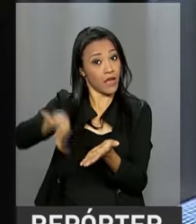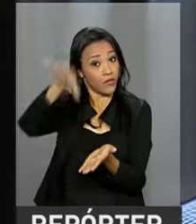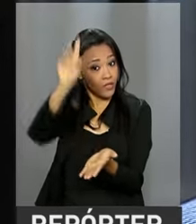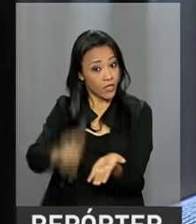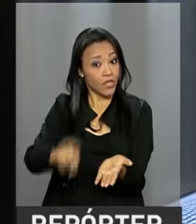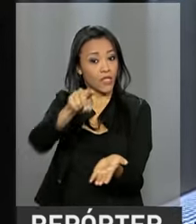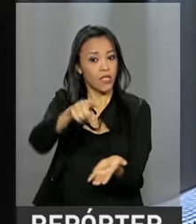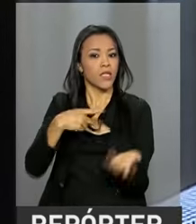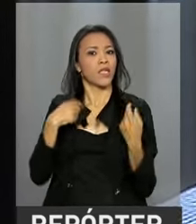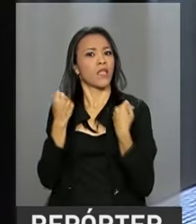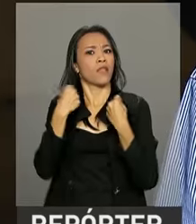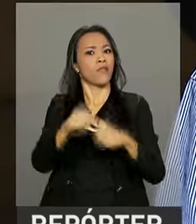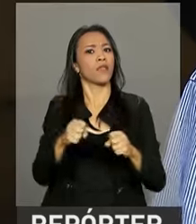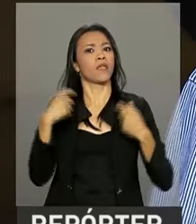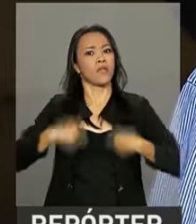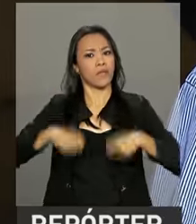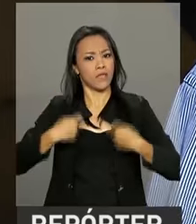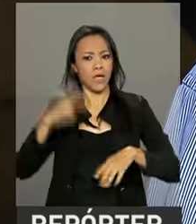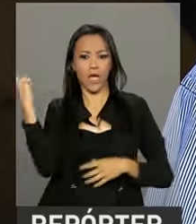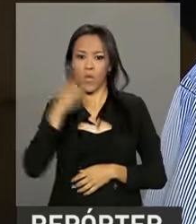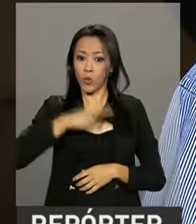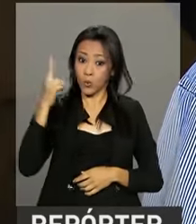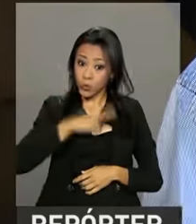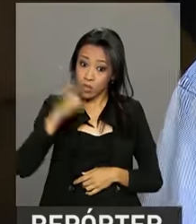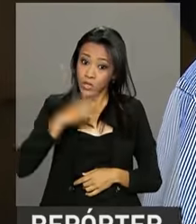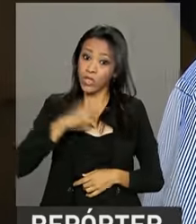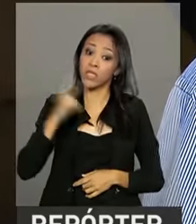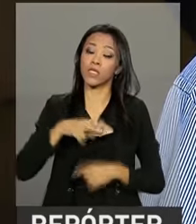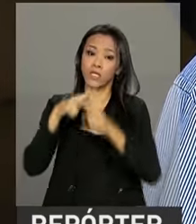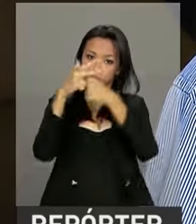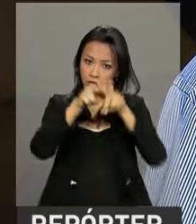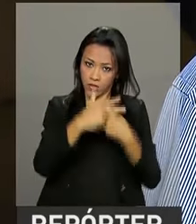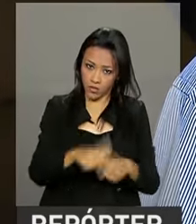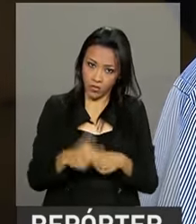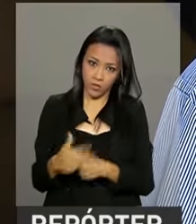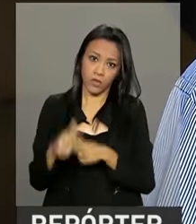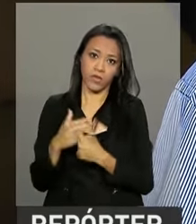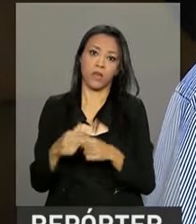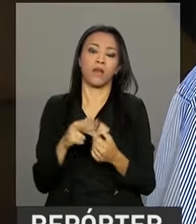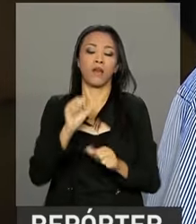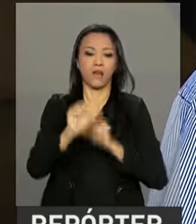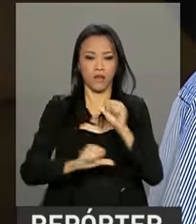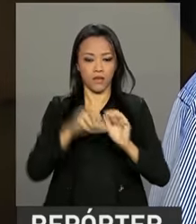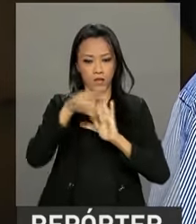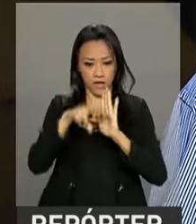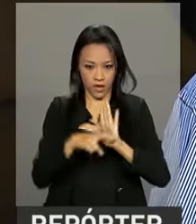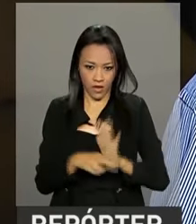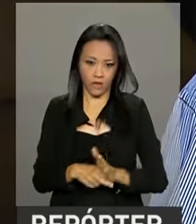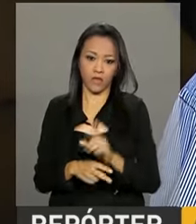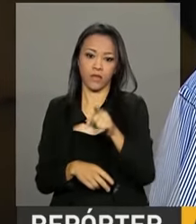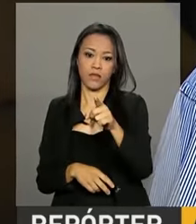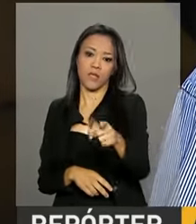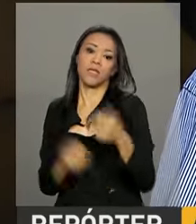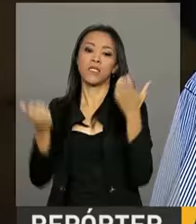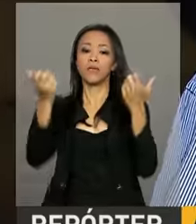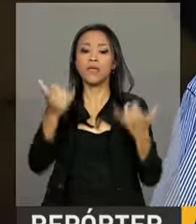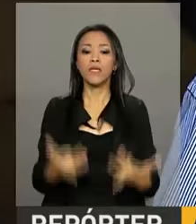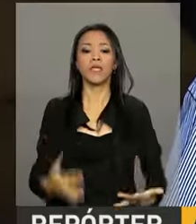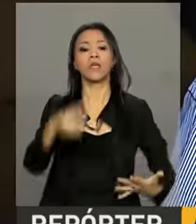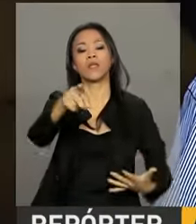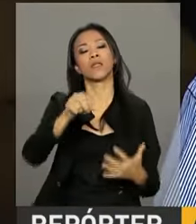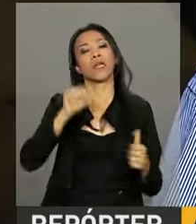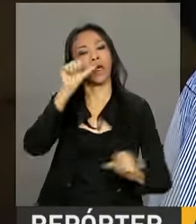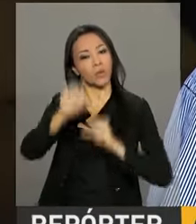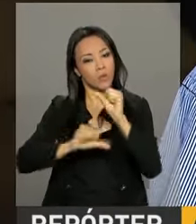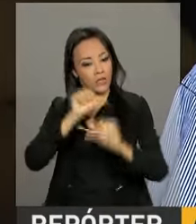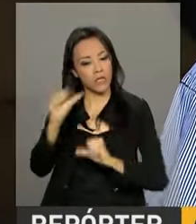a defender a necessidade ea urgência de se fazer a reforma da previdência acho que as coisas estão indo muito bem a reforma